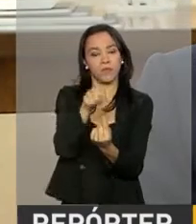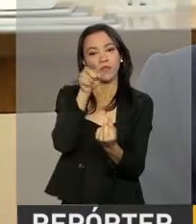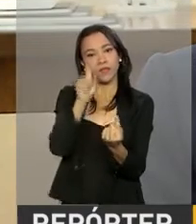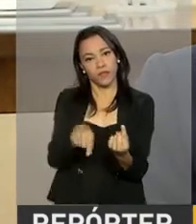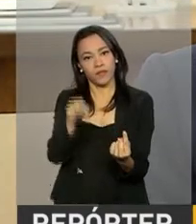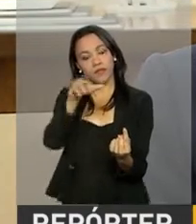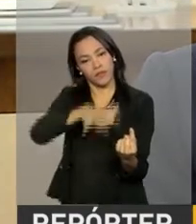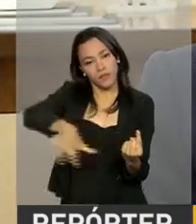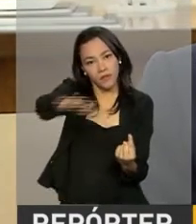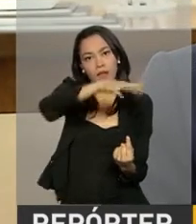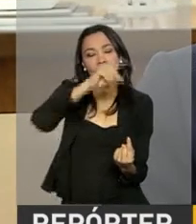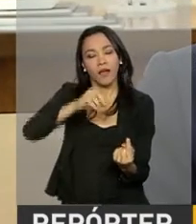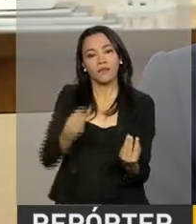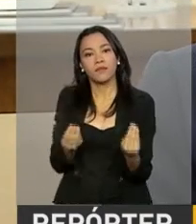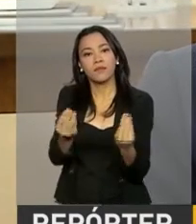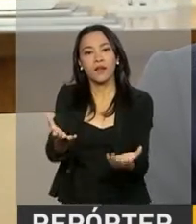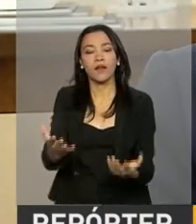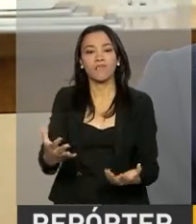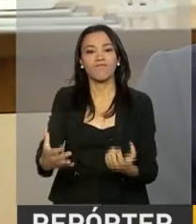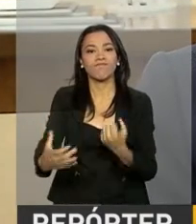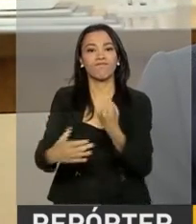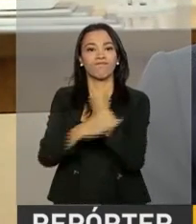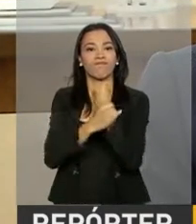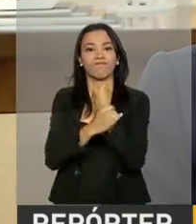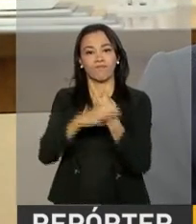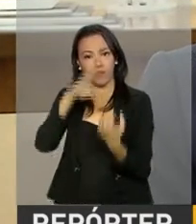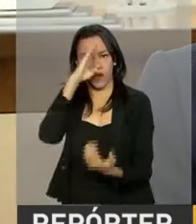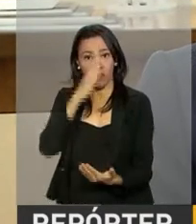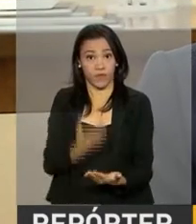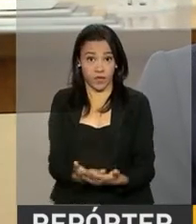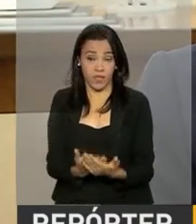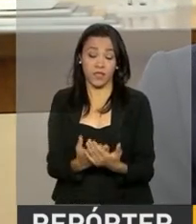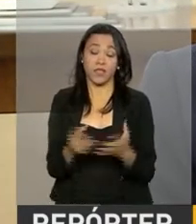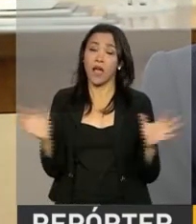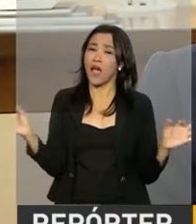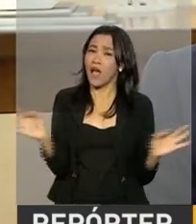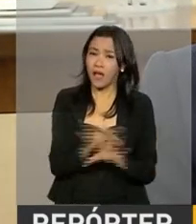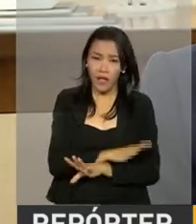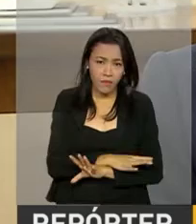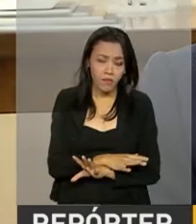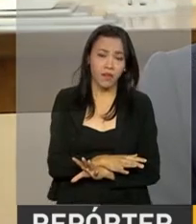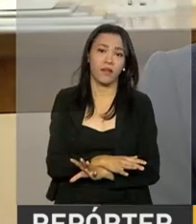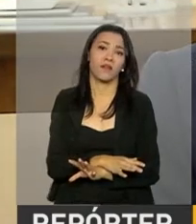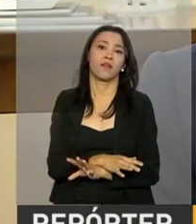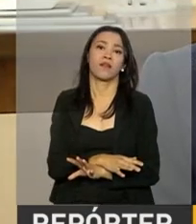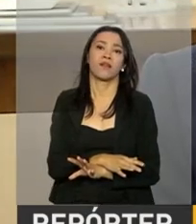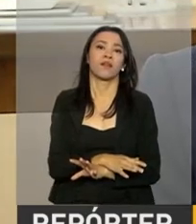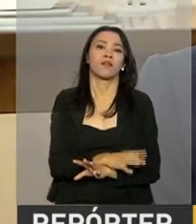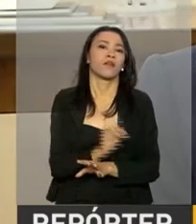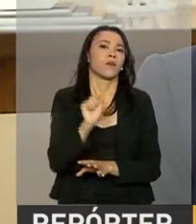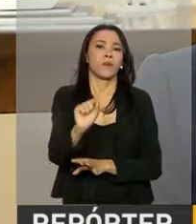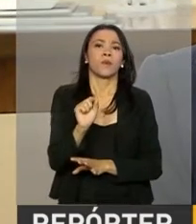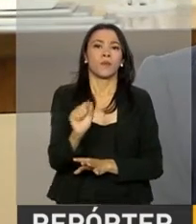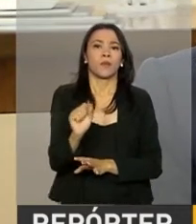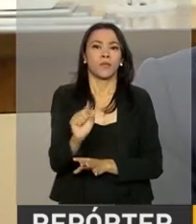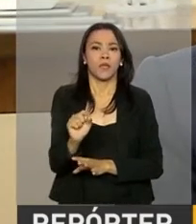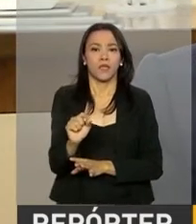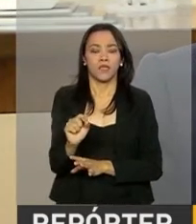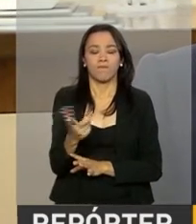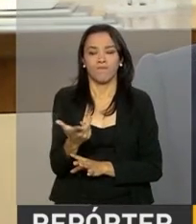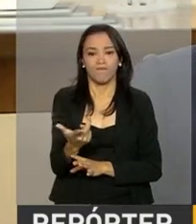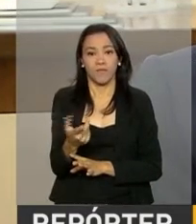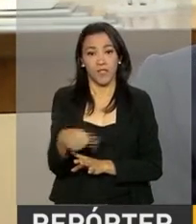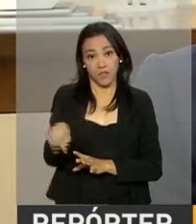de todas elas é da confiança é acabar com o ambiente em que